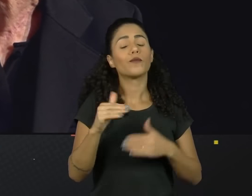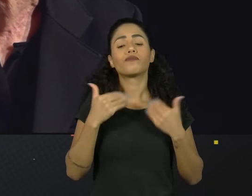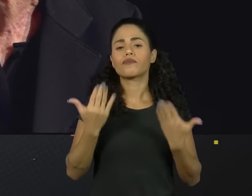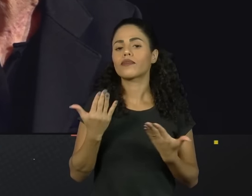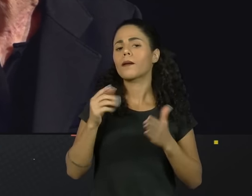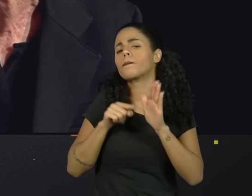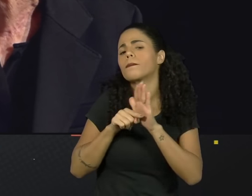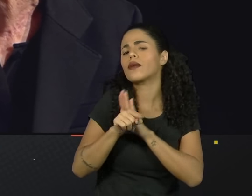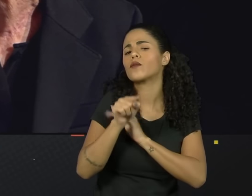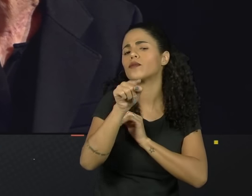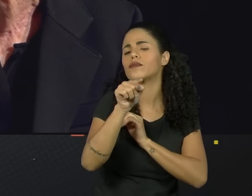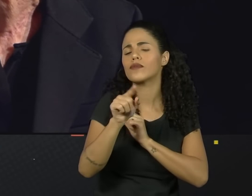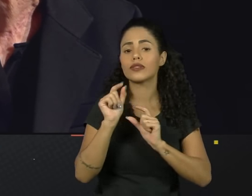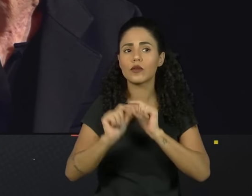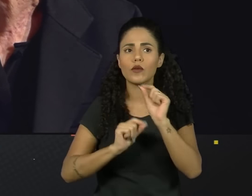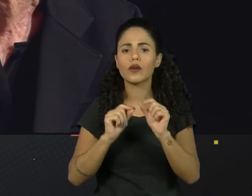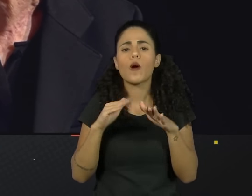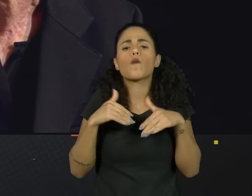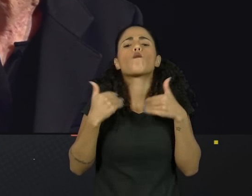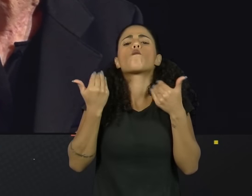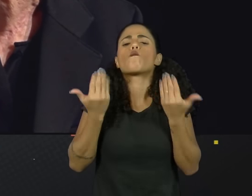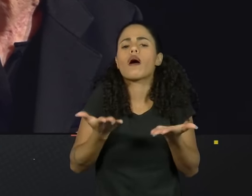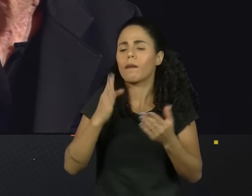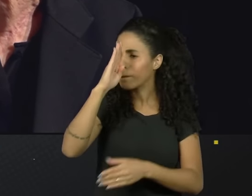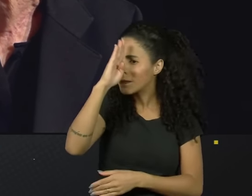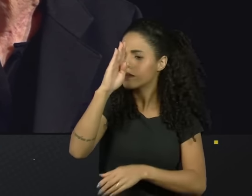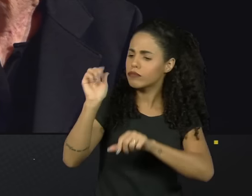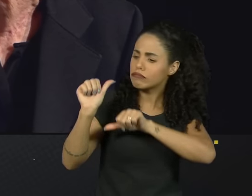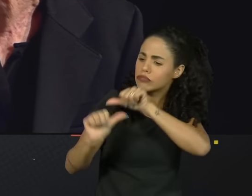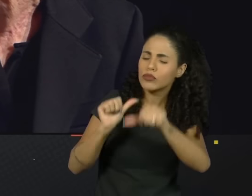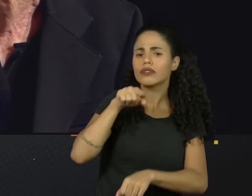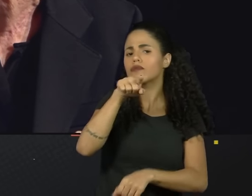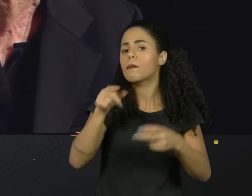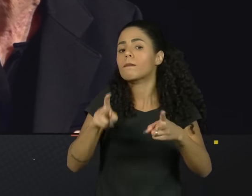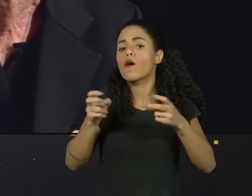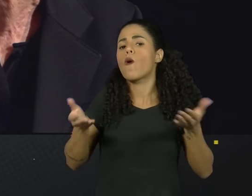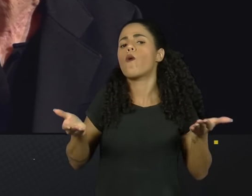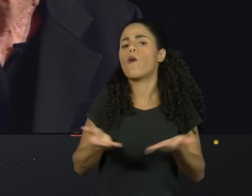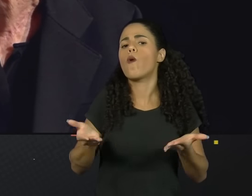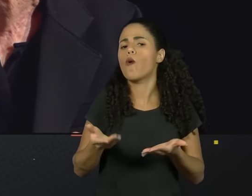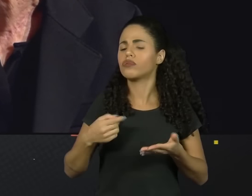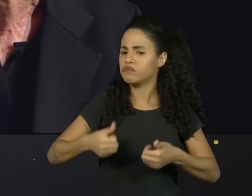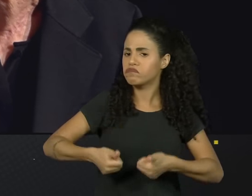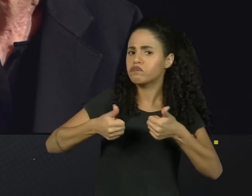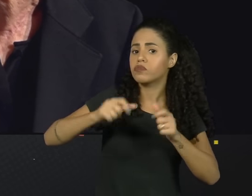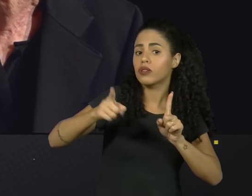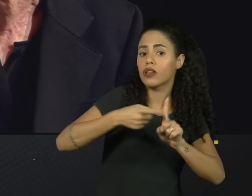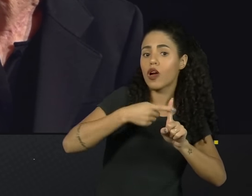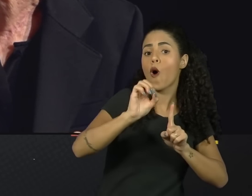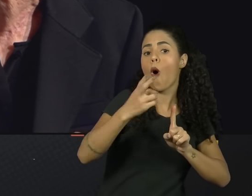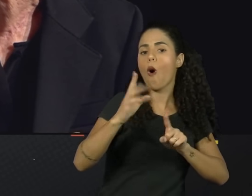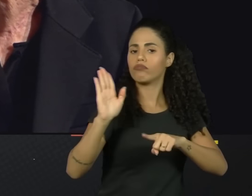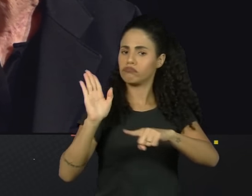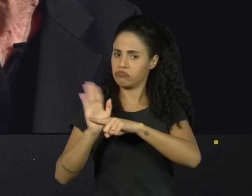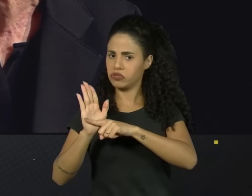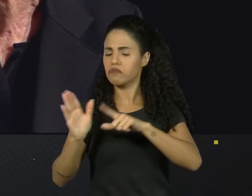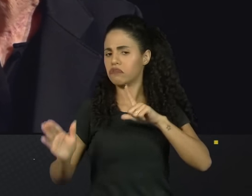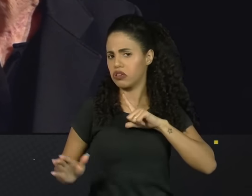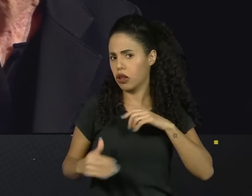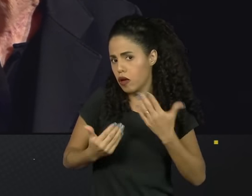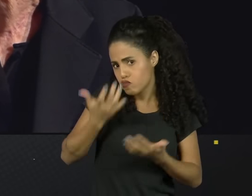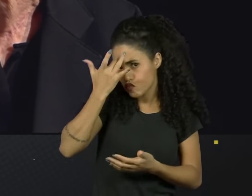eu queria que você contasse um pouquinho qual é a principal mudança que você vê na moda hoje, positiva ou negativa, se é que existe esse